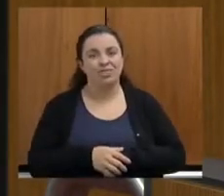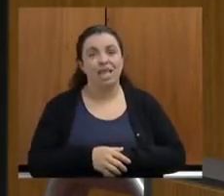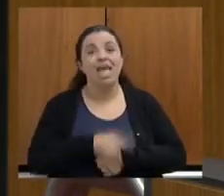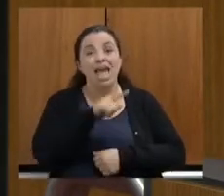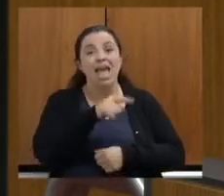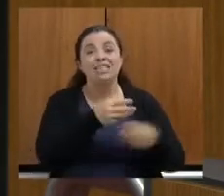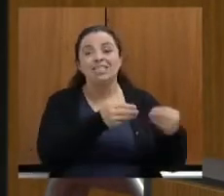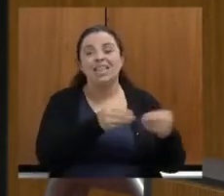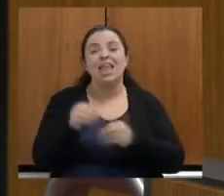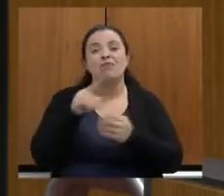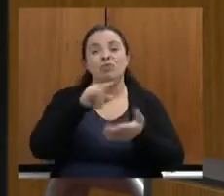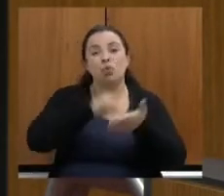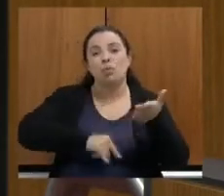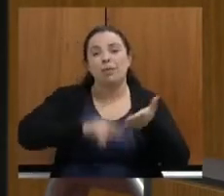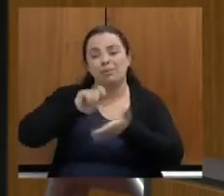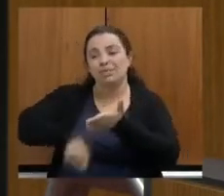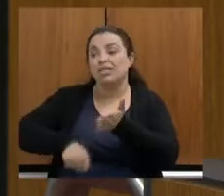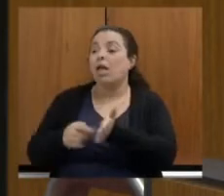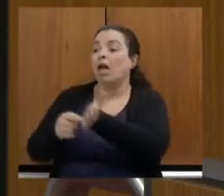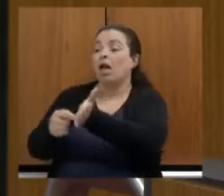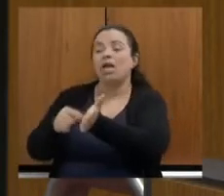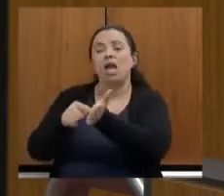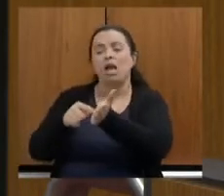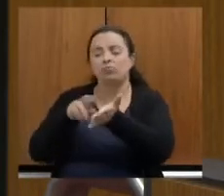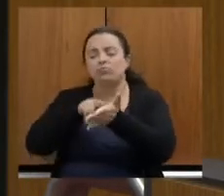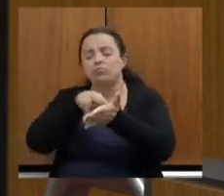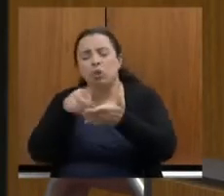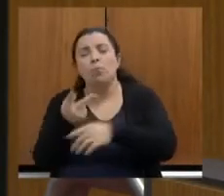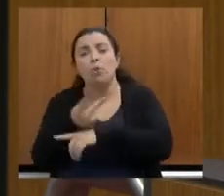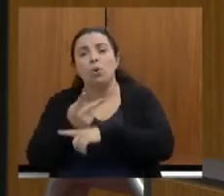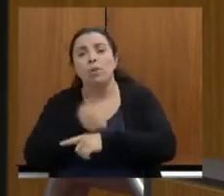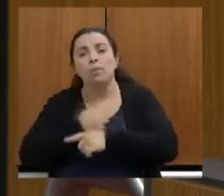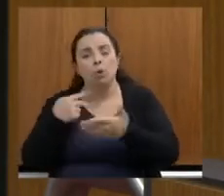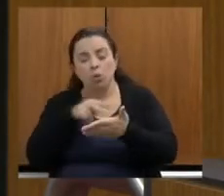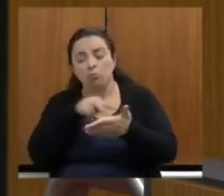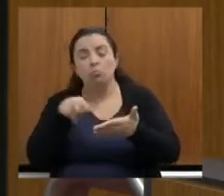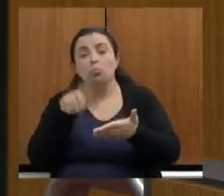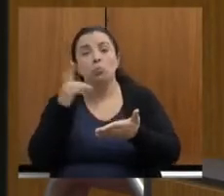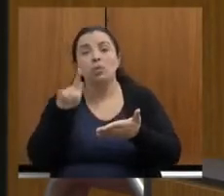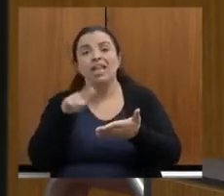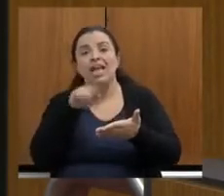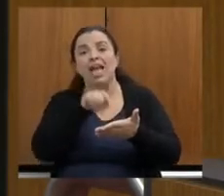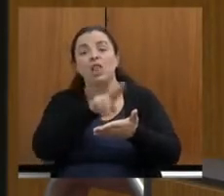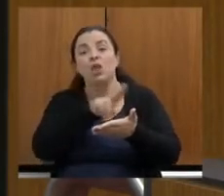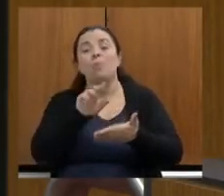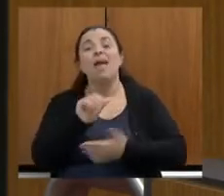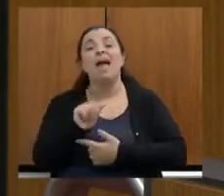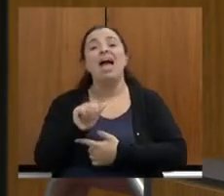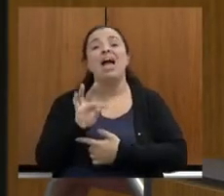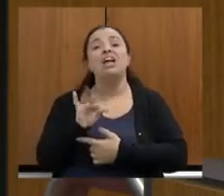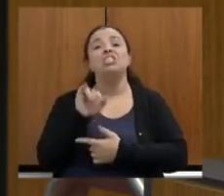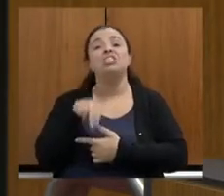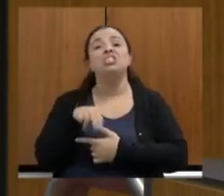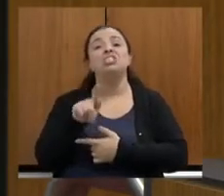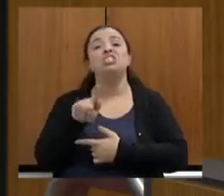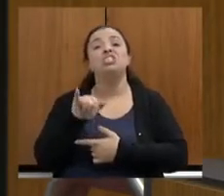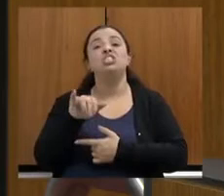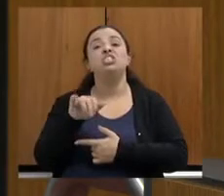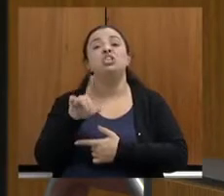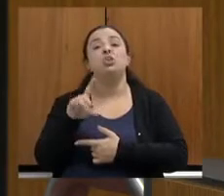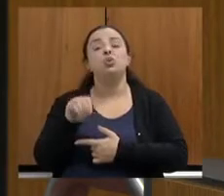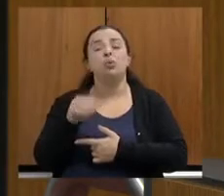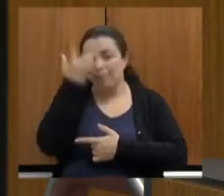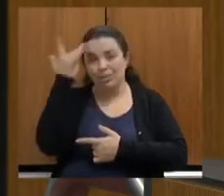embaixo atingido quem é que chama atingido todo mundo tem o mesmo nome e todo mundo chama atingido